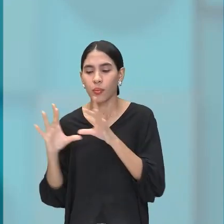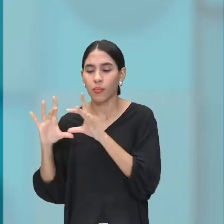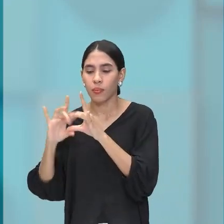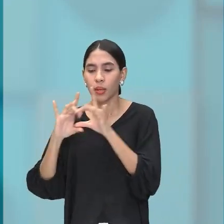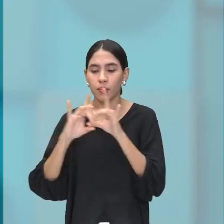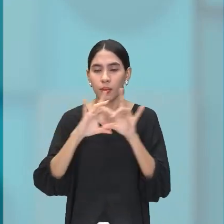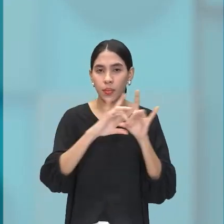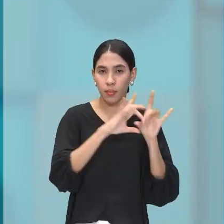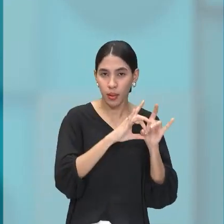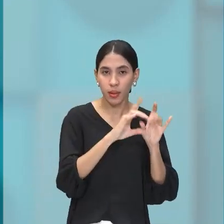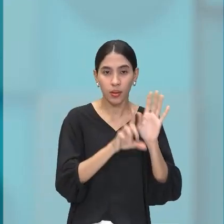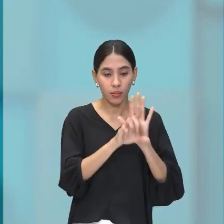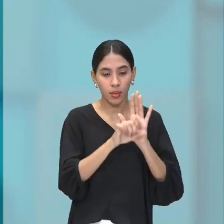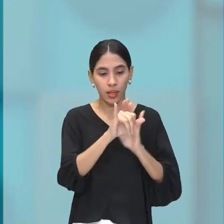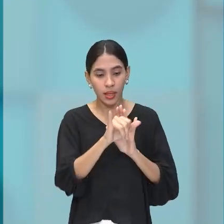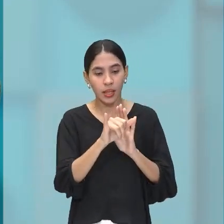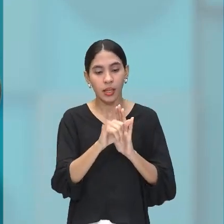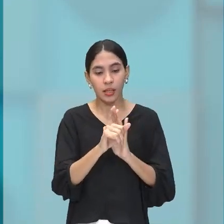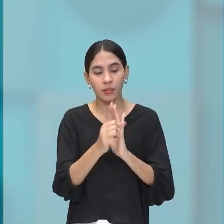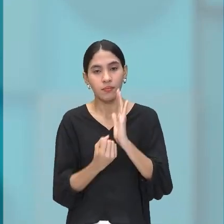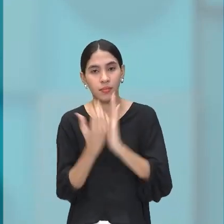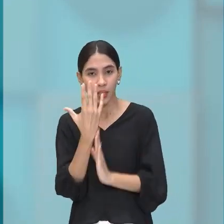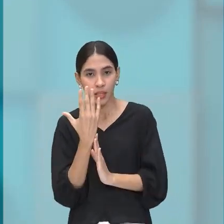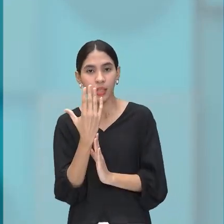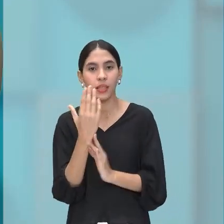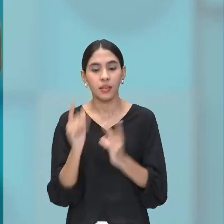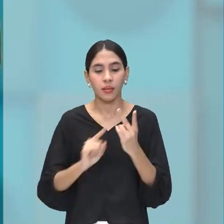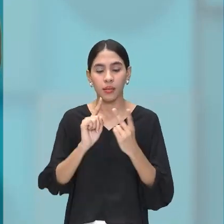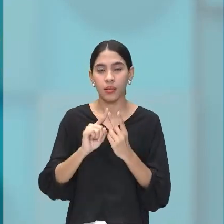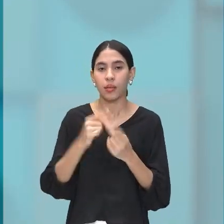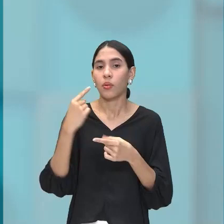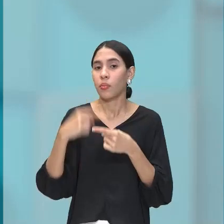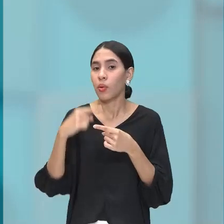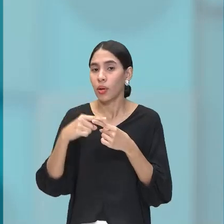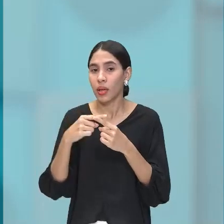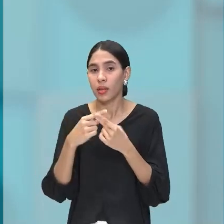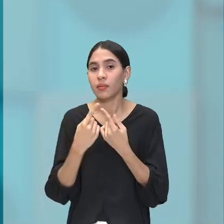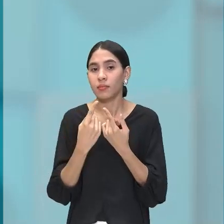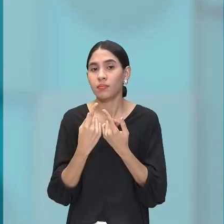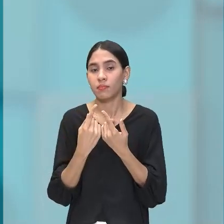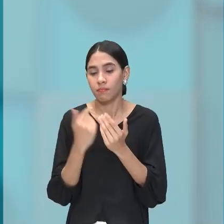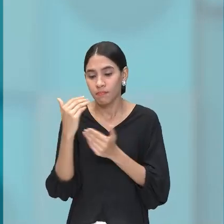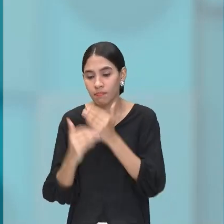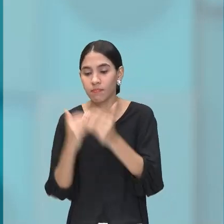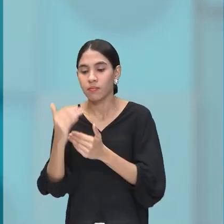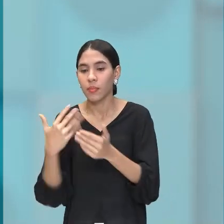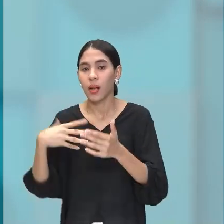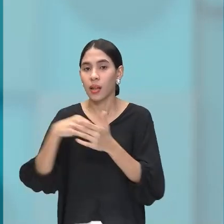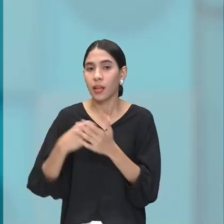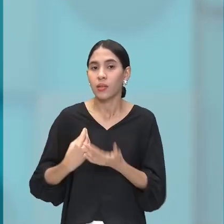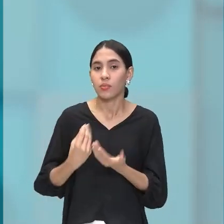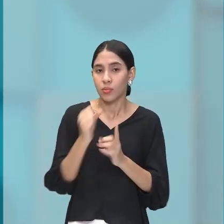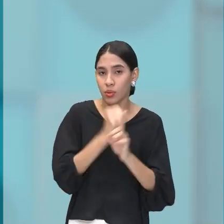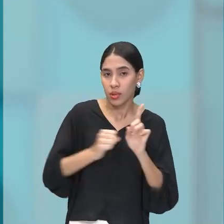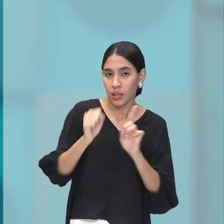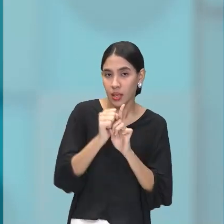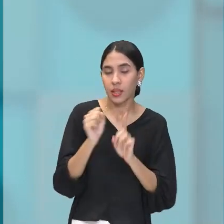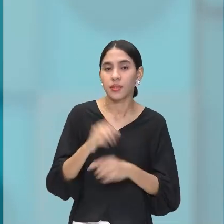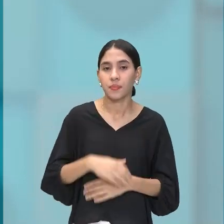qual uma lei passa a surgir, o porquê que ela passa a vigorar na nossa sociedade. Nós